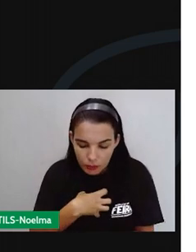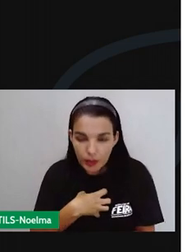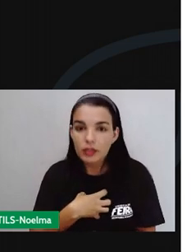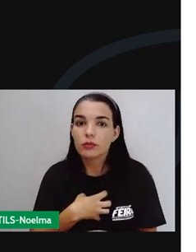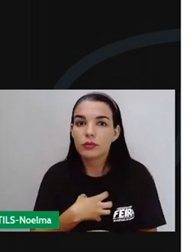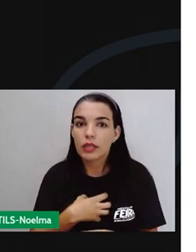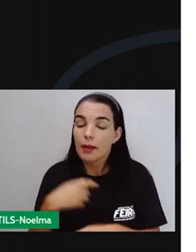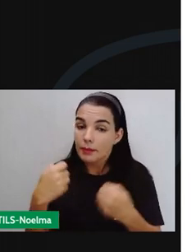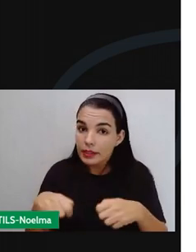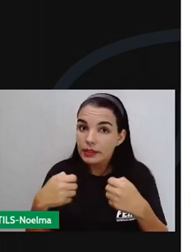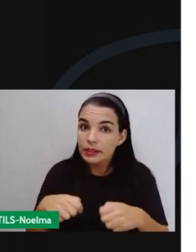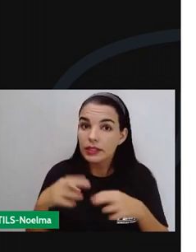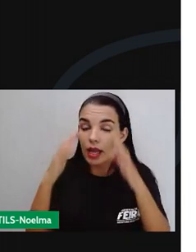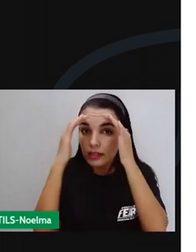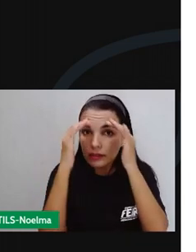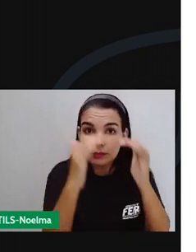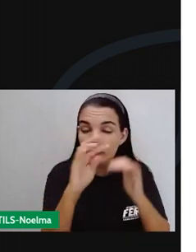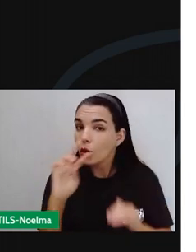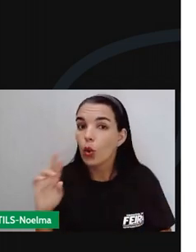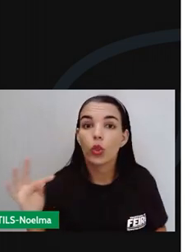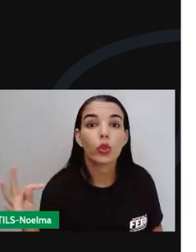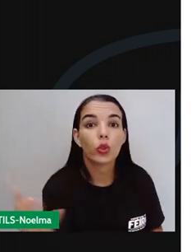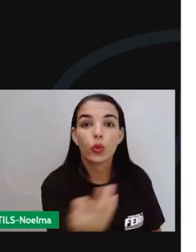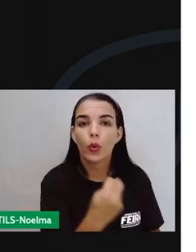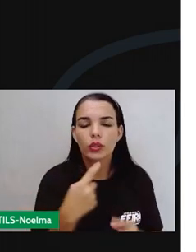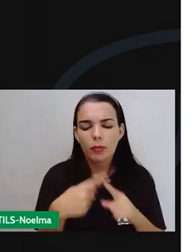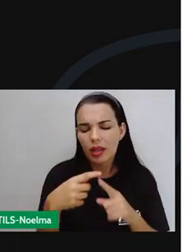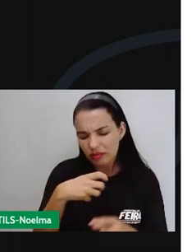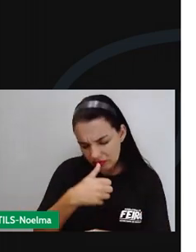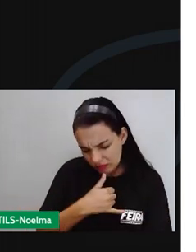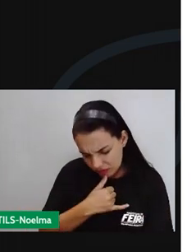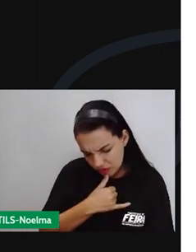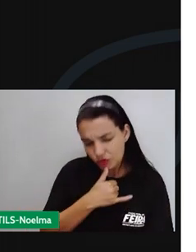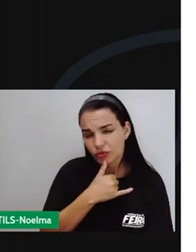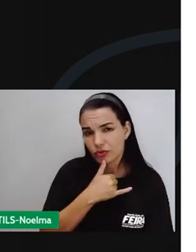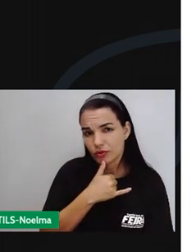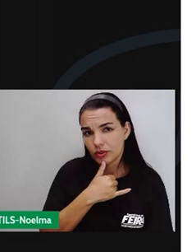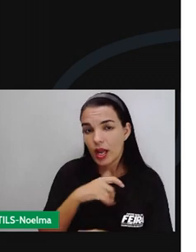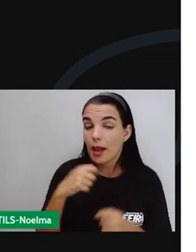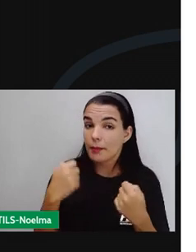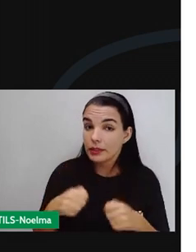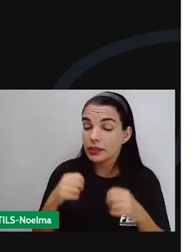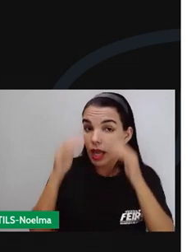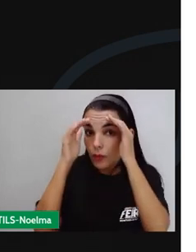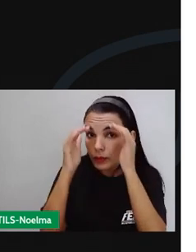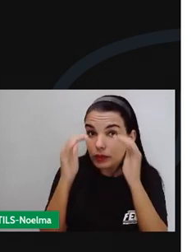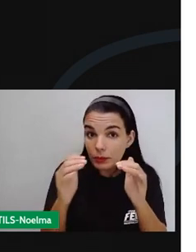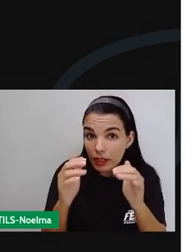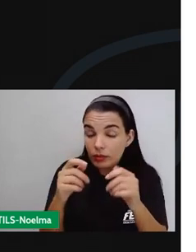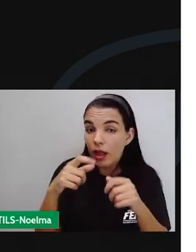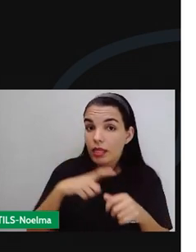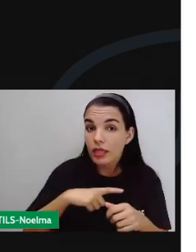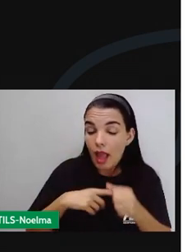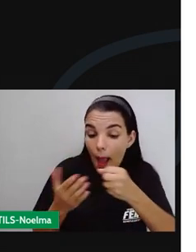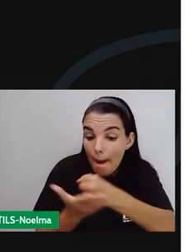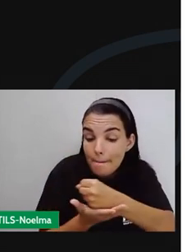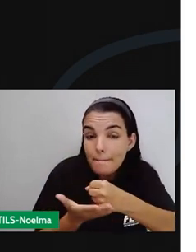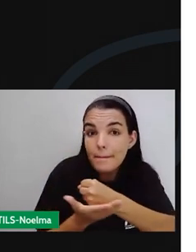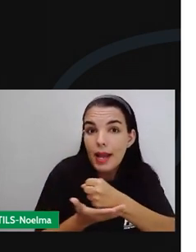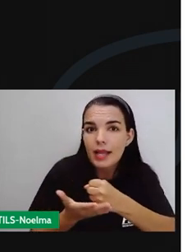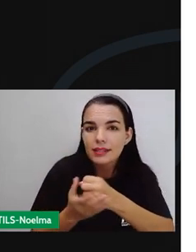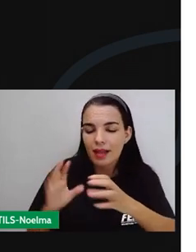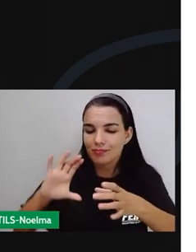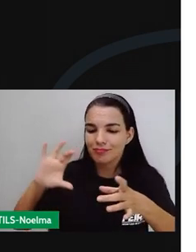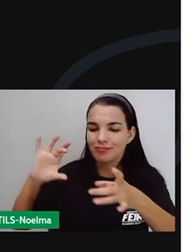tratados com respeito para não ficarmos tristes ou magoados. O respeito tem que ser a base de todas as